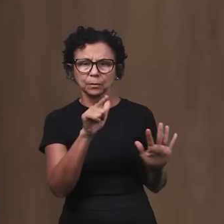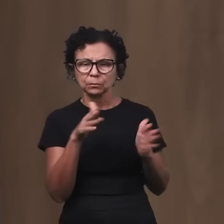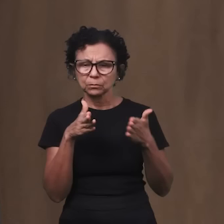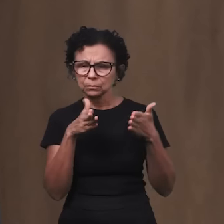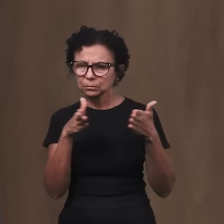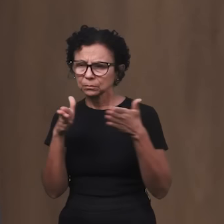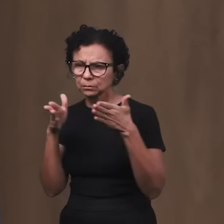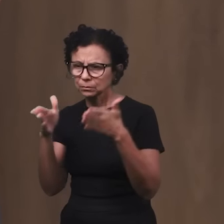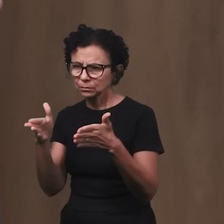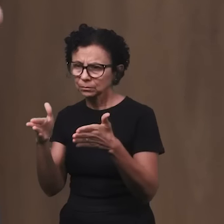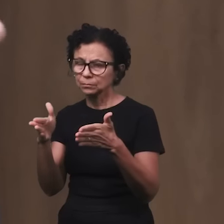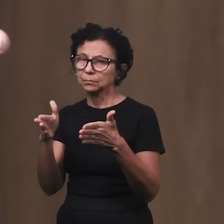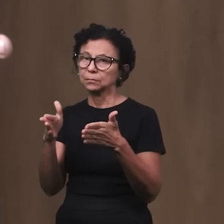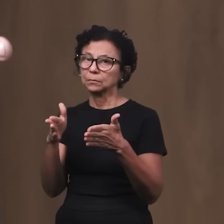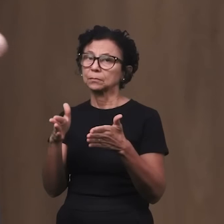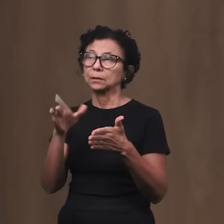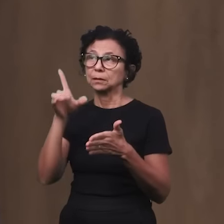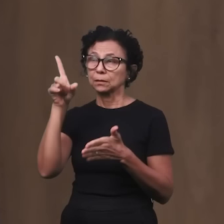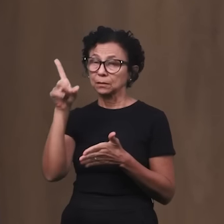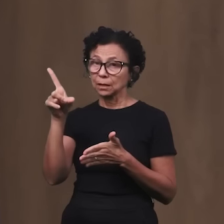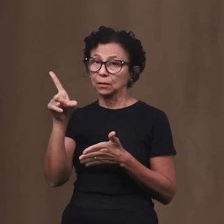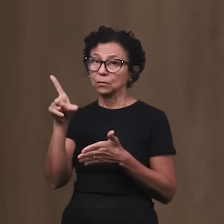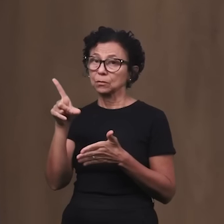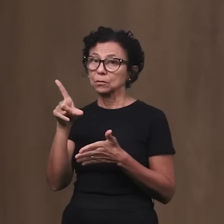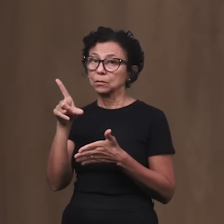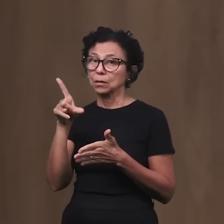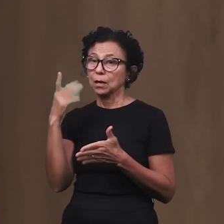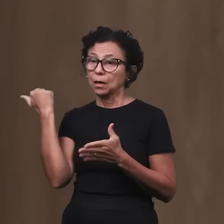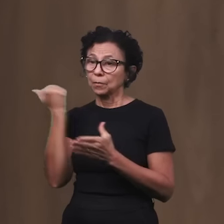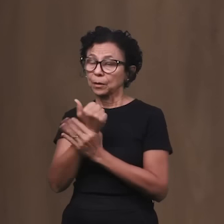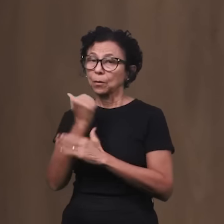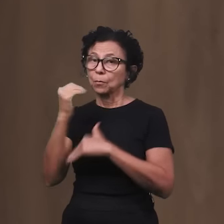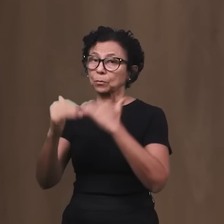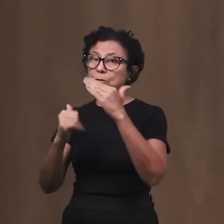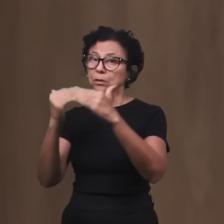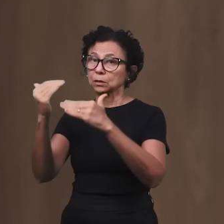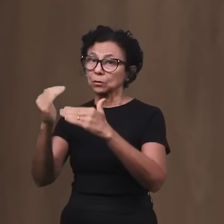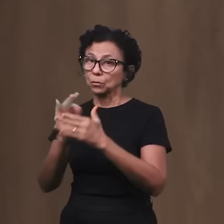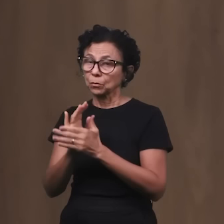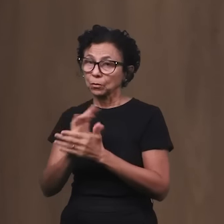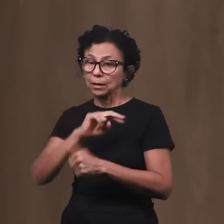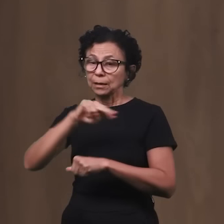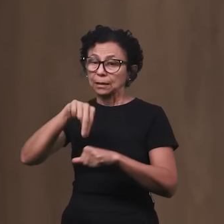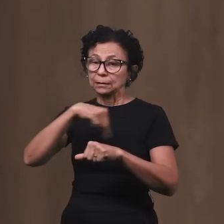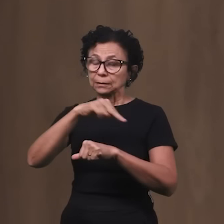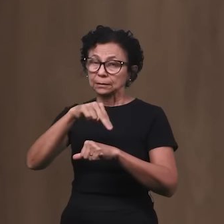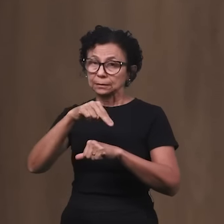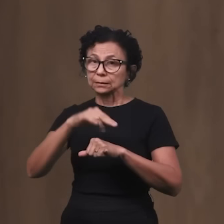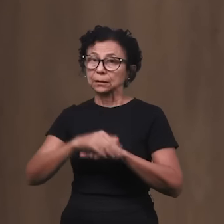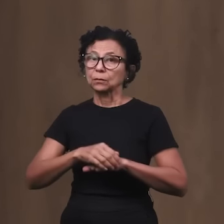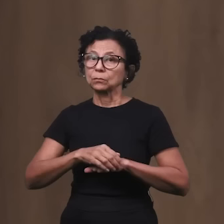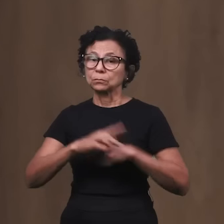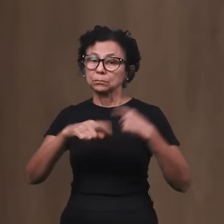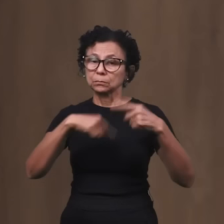momento, fez ele prosperar, pai de uma multidão, a nação de Israel foi formada porque